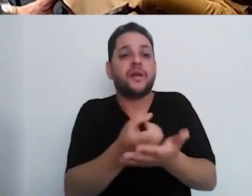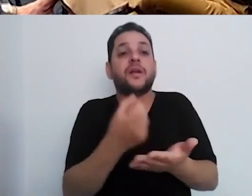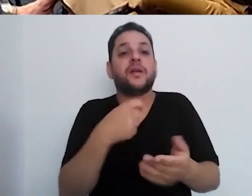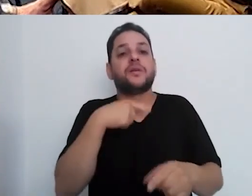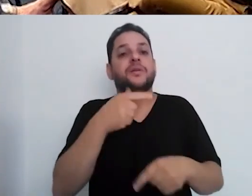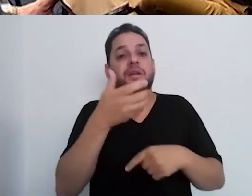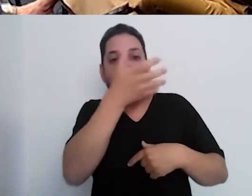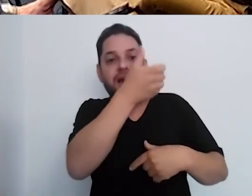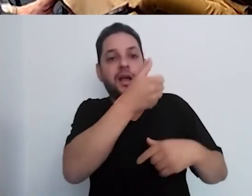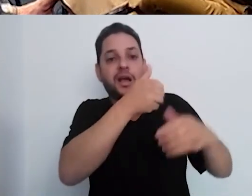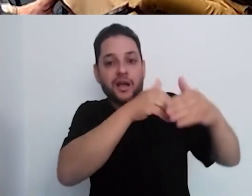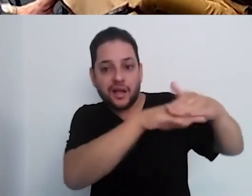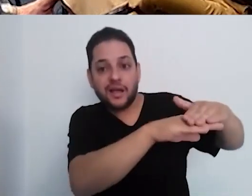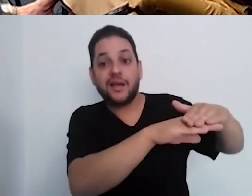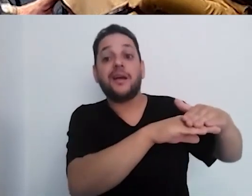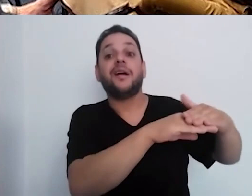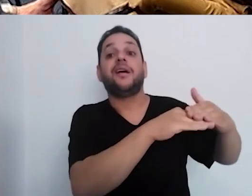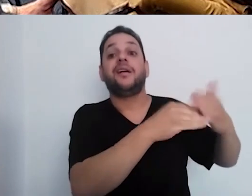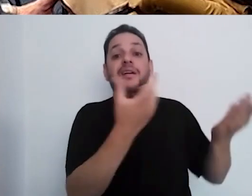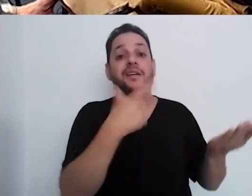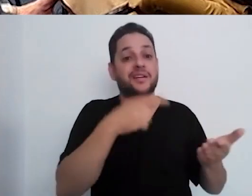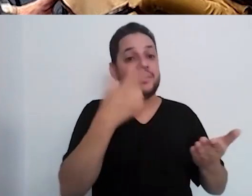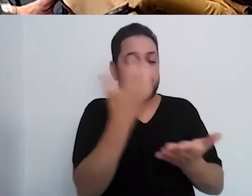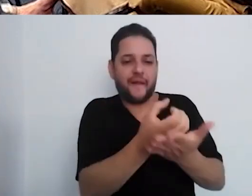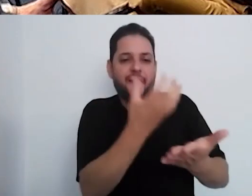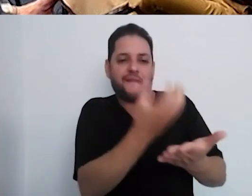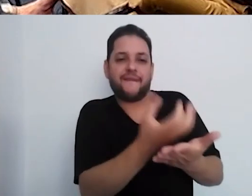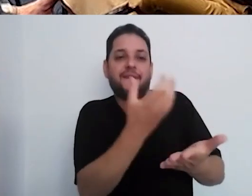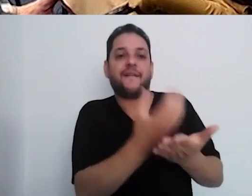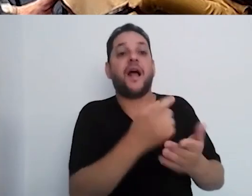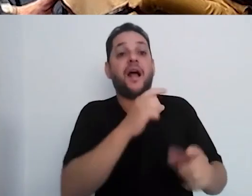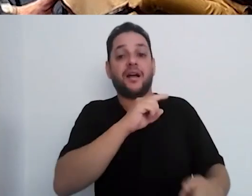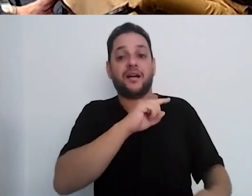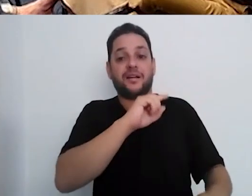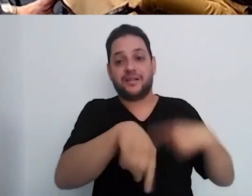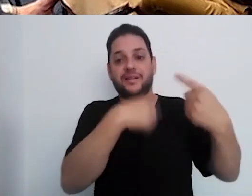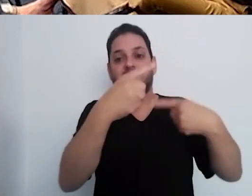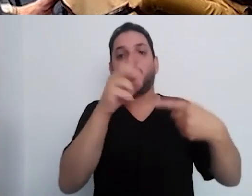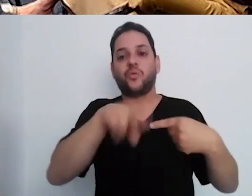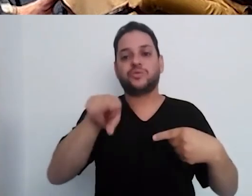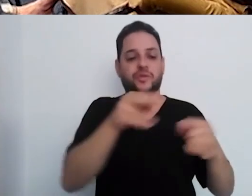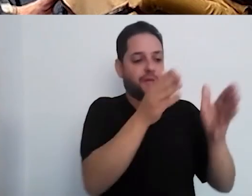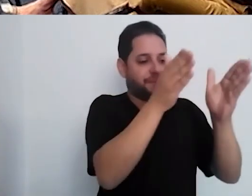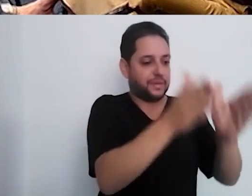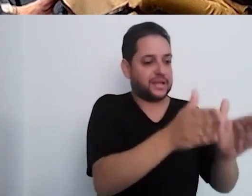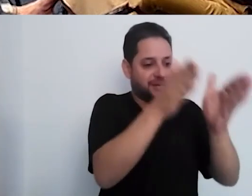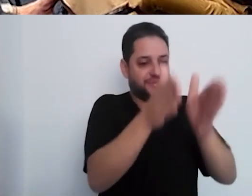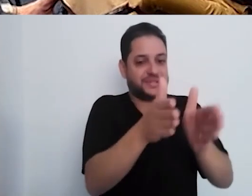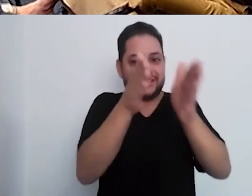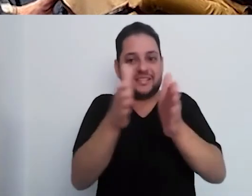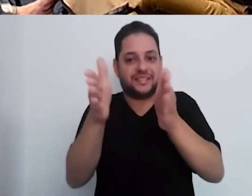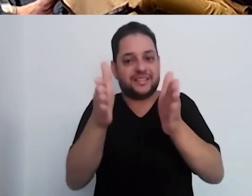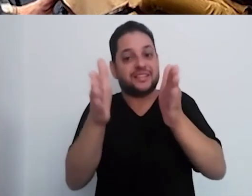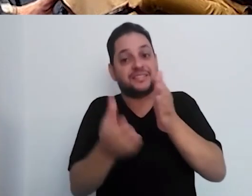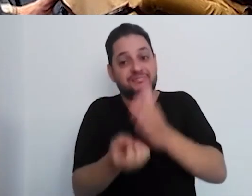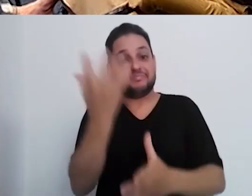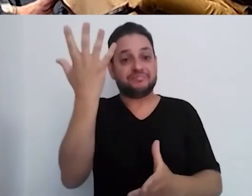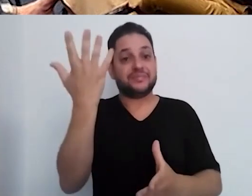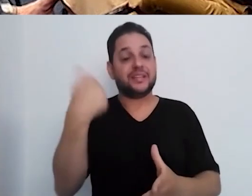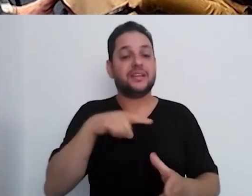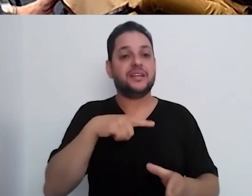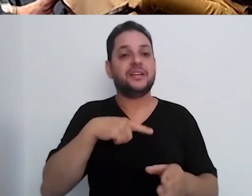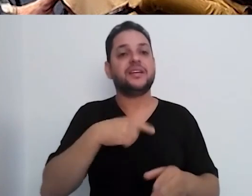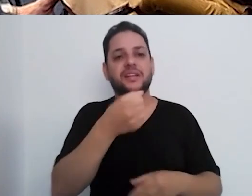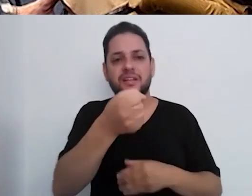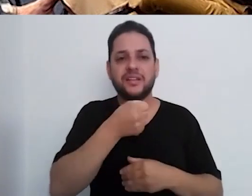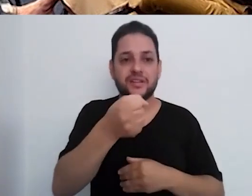o que estava acontecendo, a gente passou a gravar e aí a gente usou no roteiro. Essa foi a solução, por isso que demorou tanto. Na verdade, as entrevistas e tal